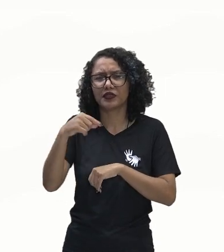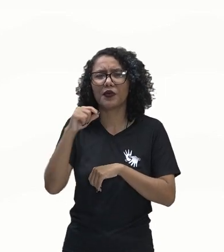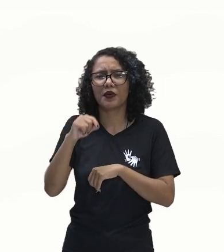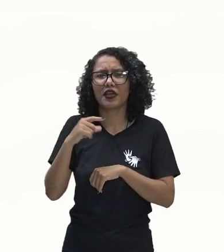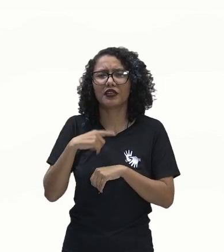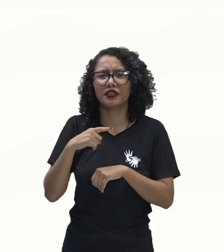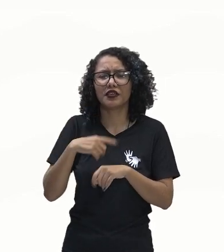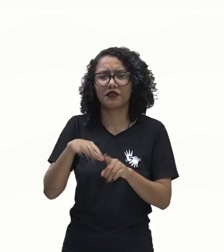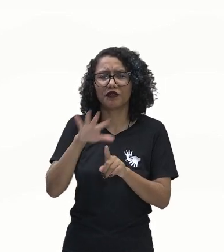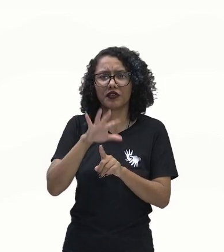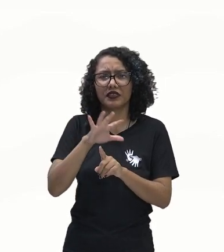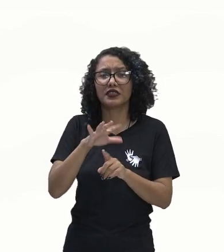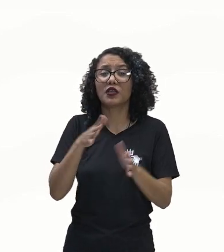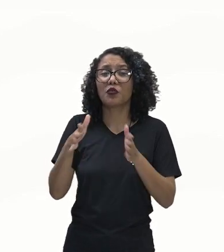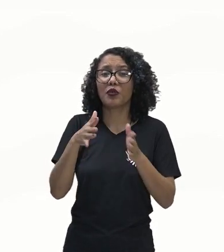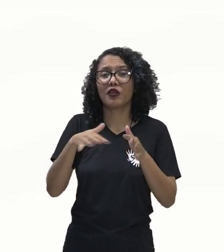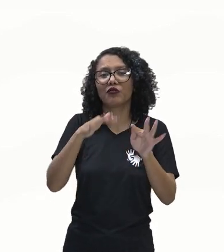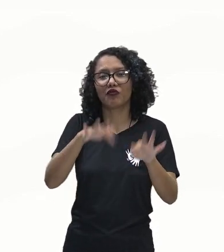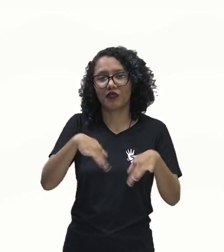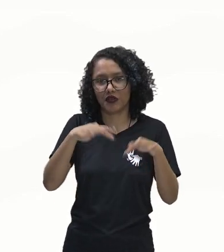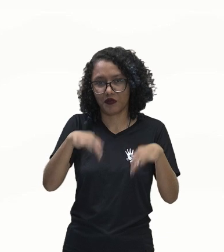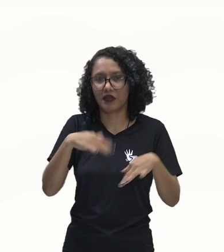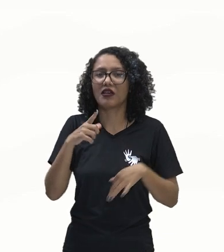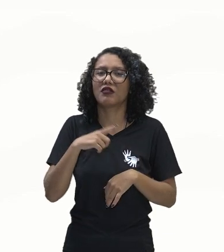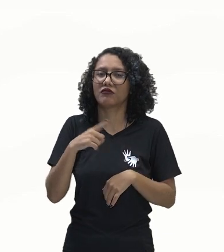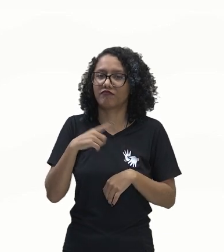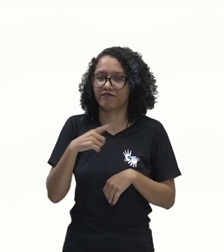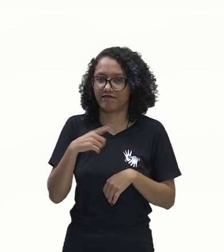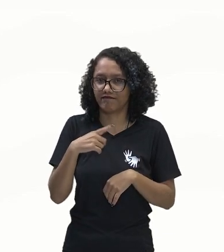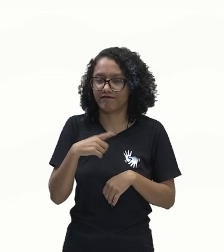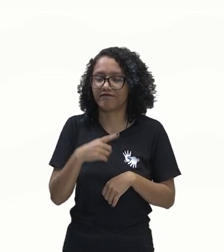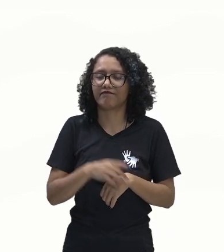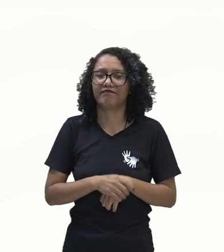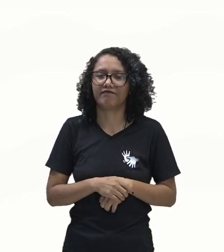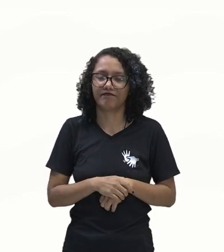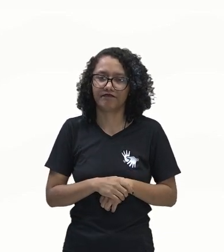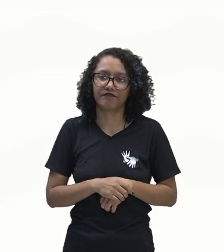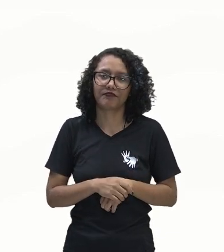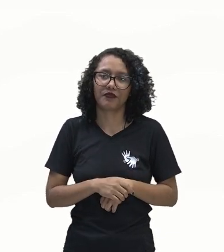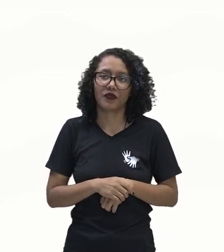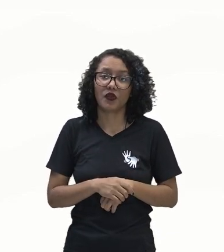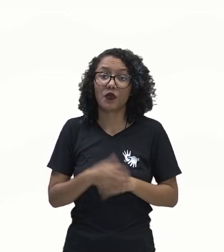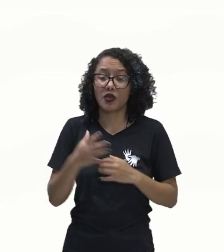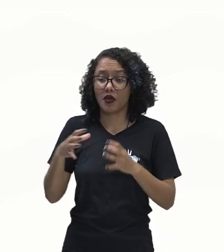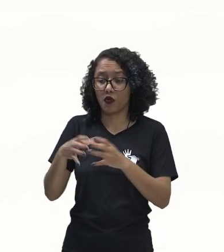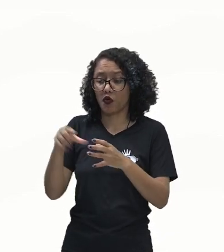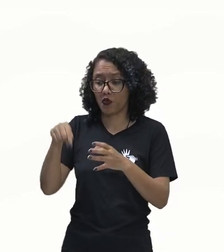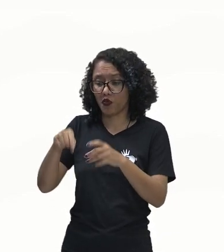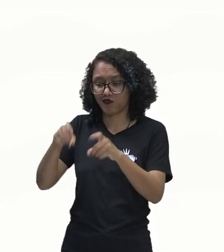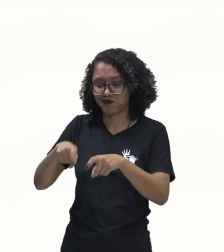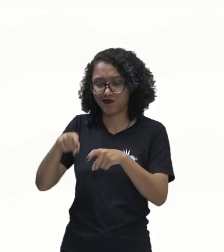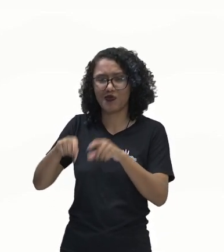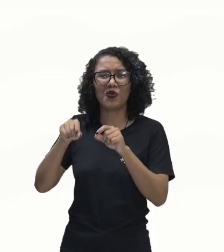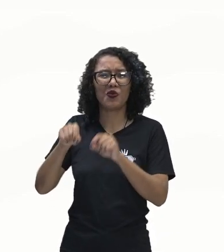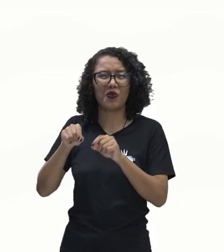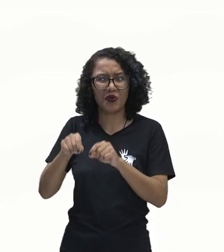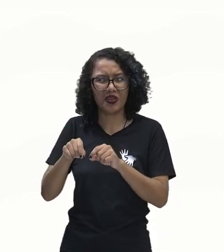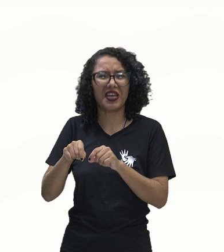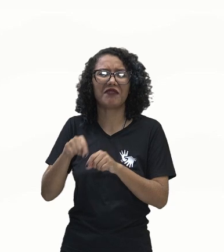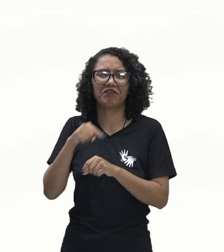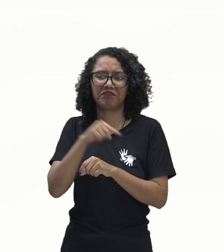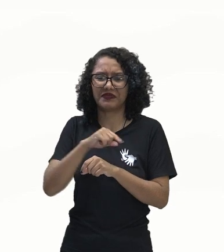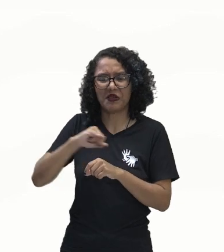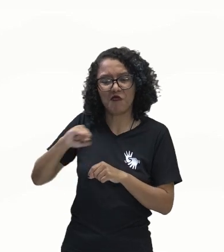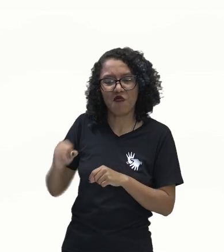do período feudal, com os camponeses sendo altamente explorados por essa nobreza.